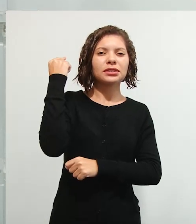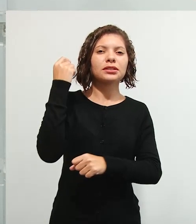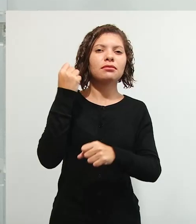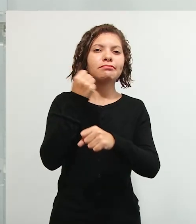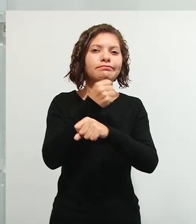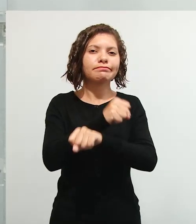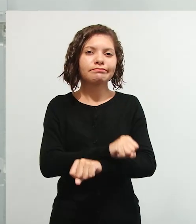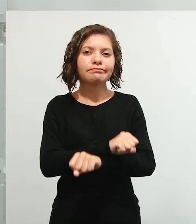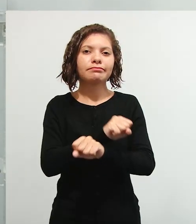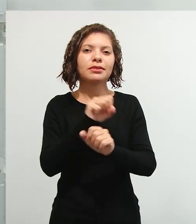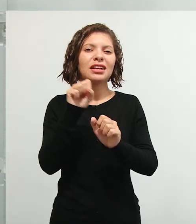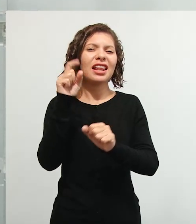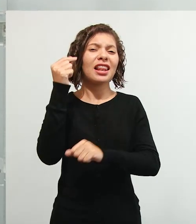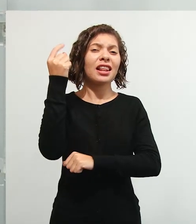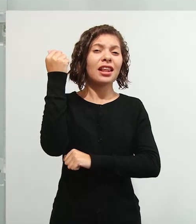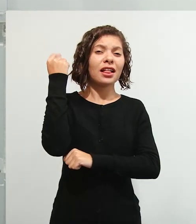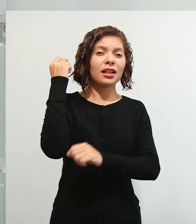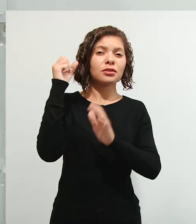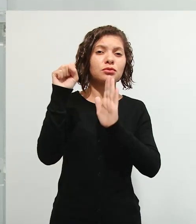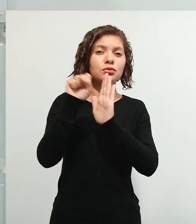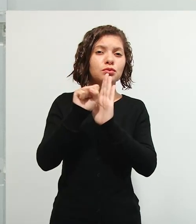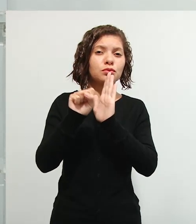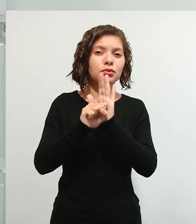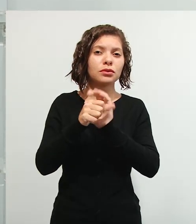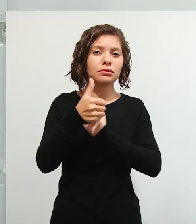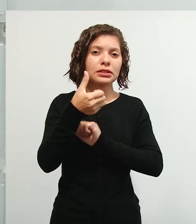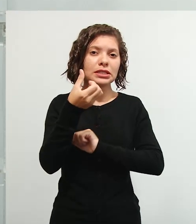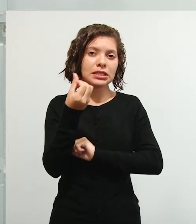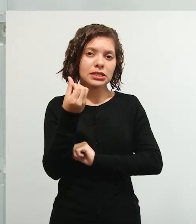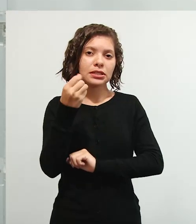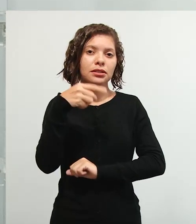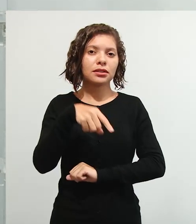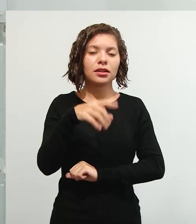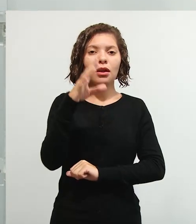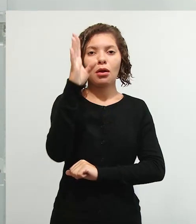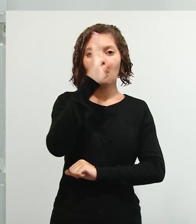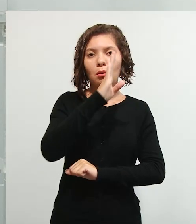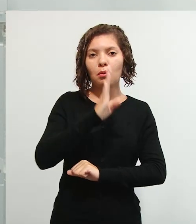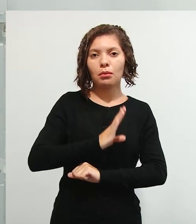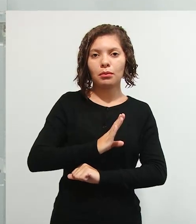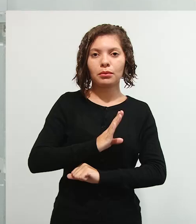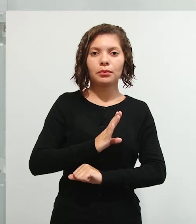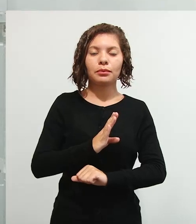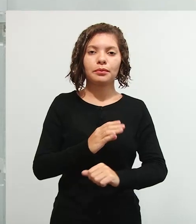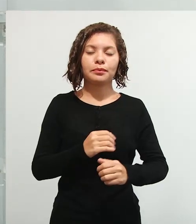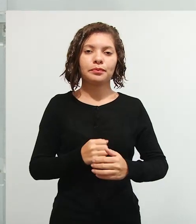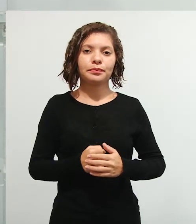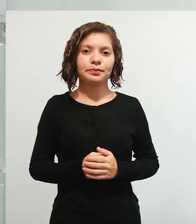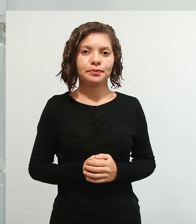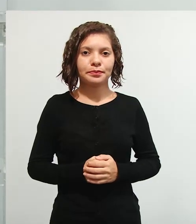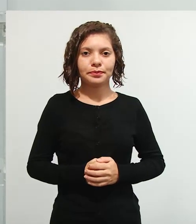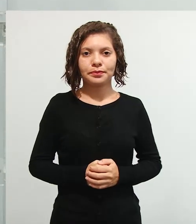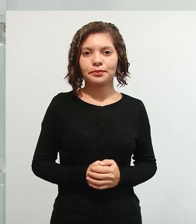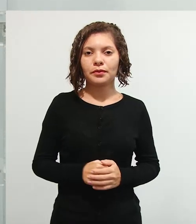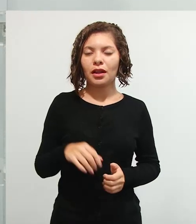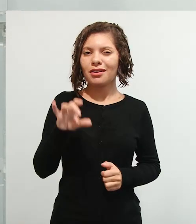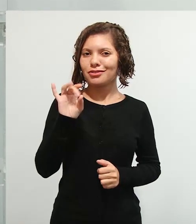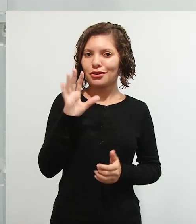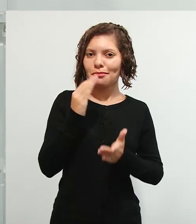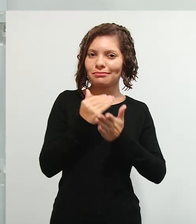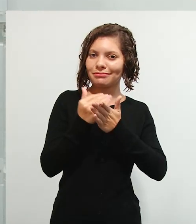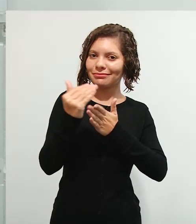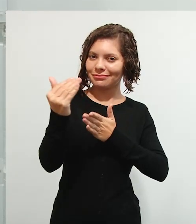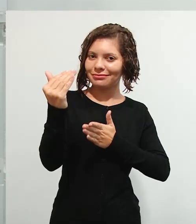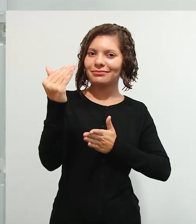escravização, a partir do século XVI, no Brasil. Então, isso aqui é para esquentar os